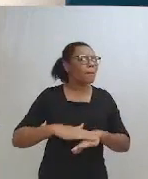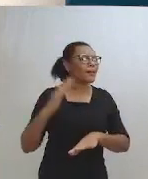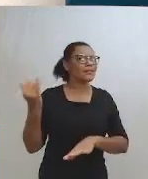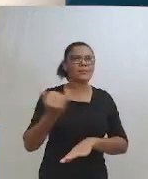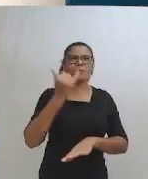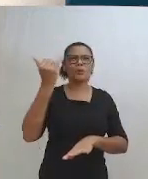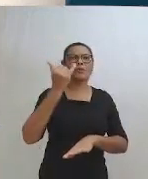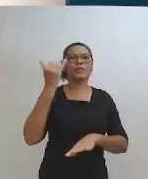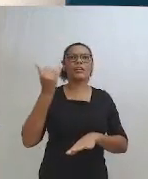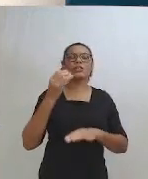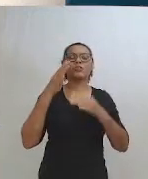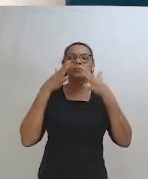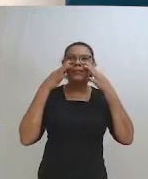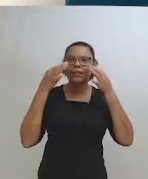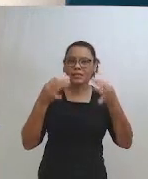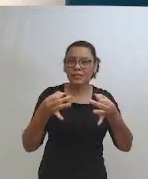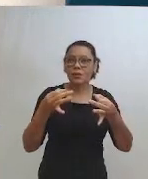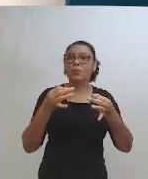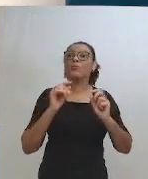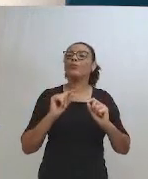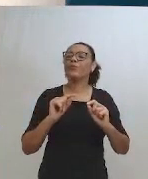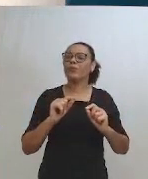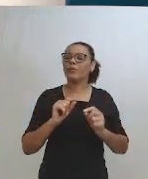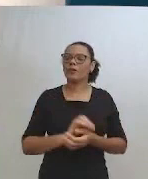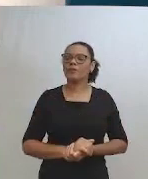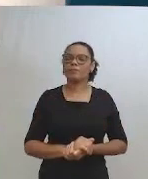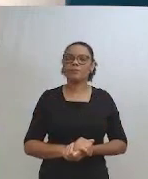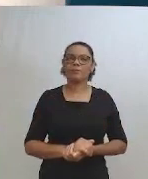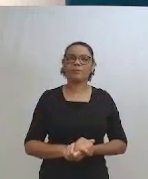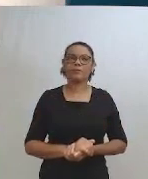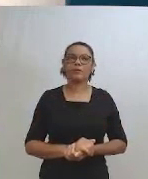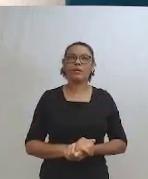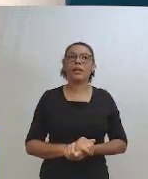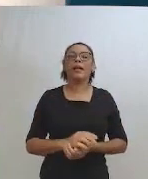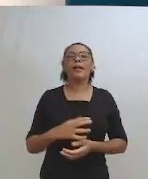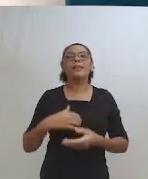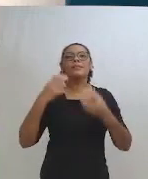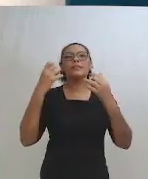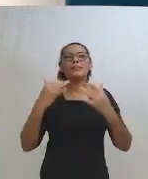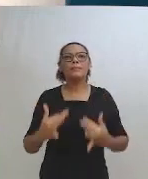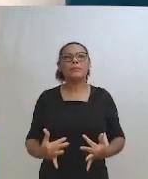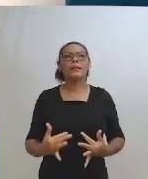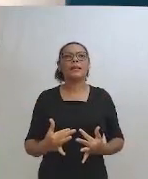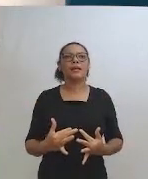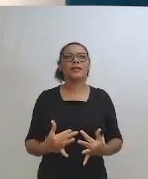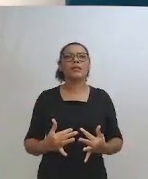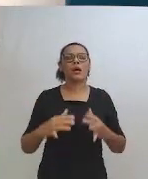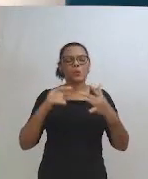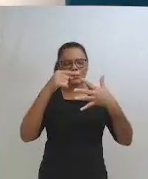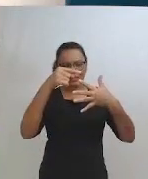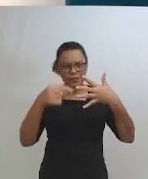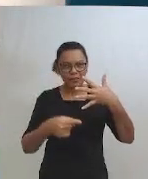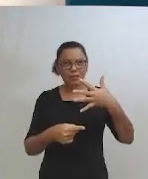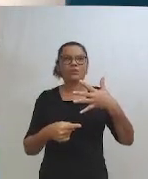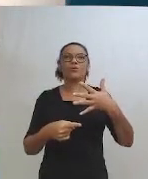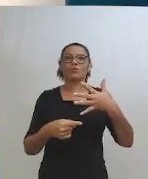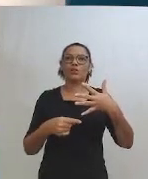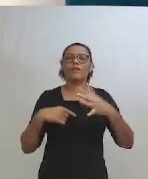atenção de Vossas Excelências diz respeito aos quesitos que foram sustentados